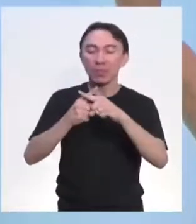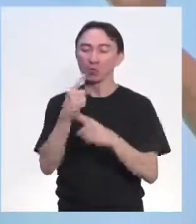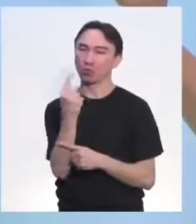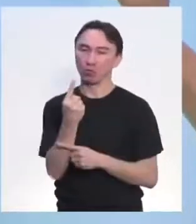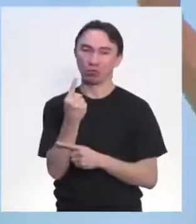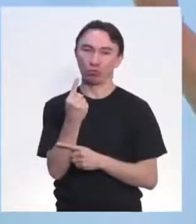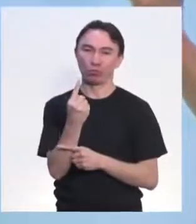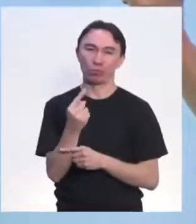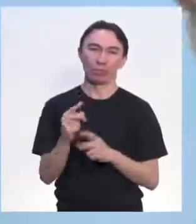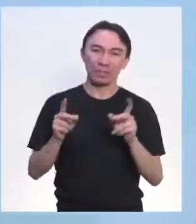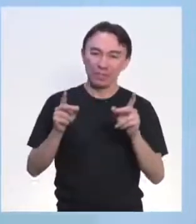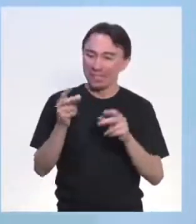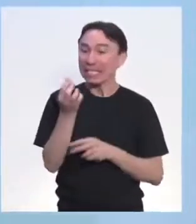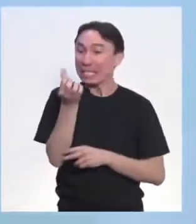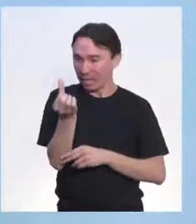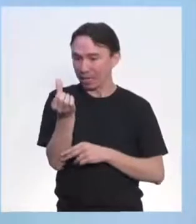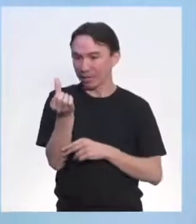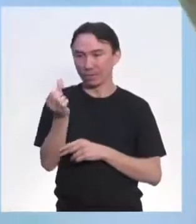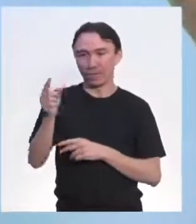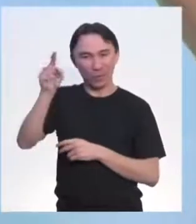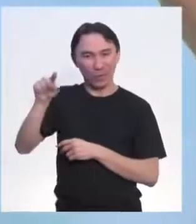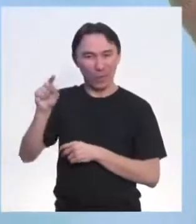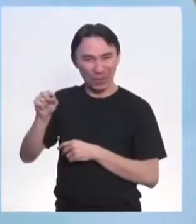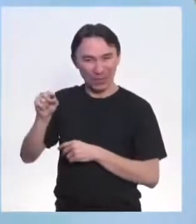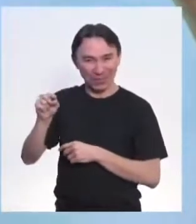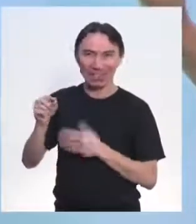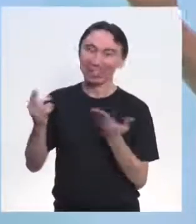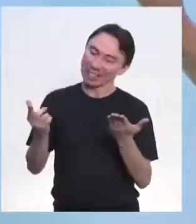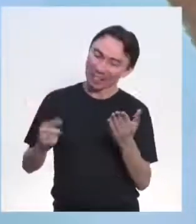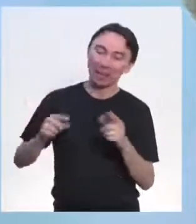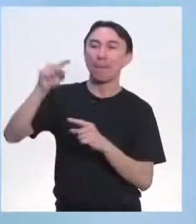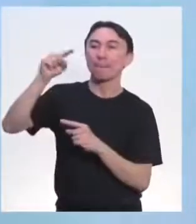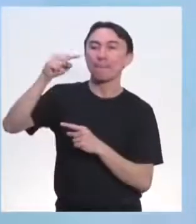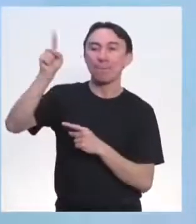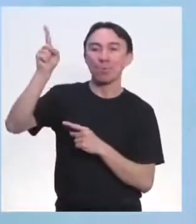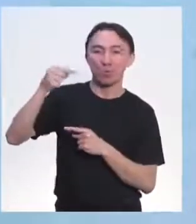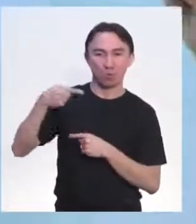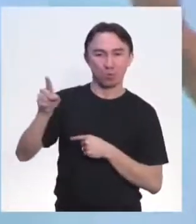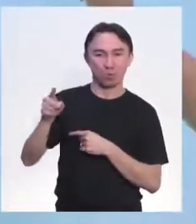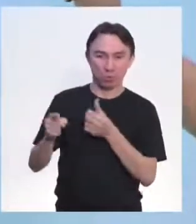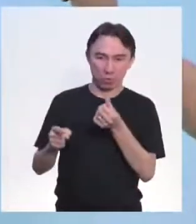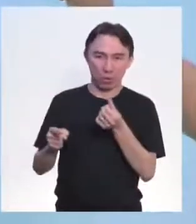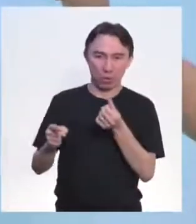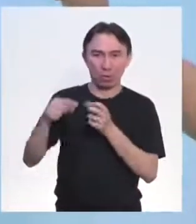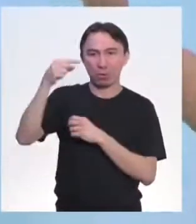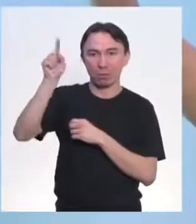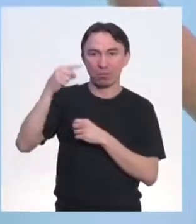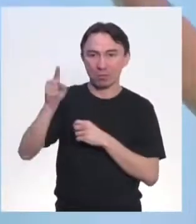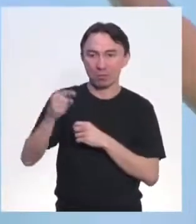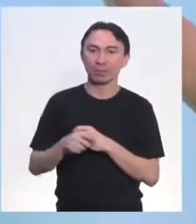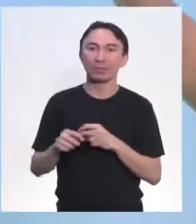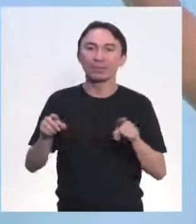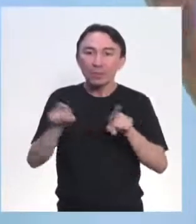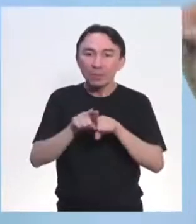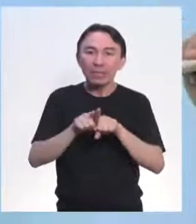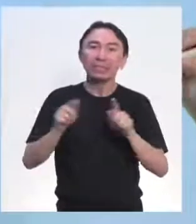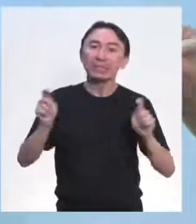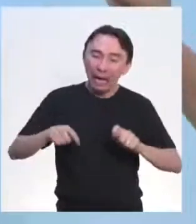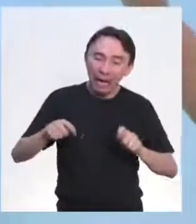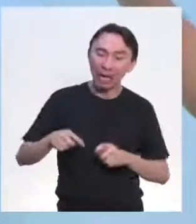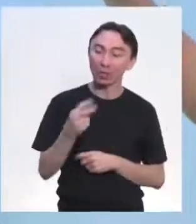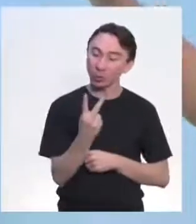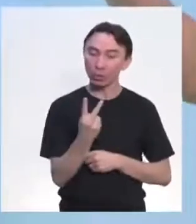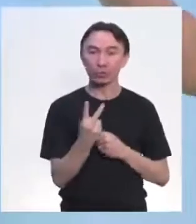1 e 6 fatorial. Então, simplifico o 6 de cima com o de baixo e também vou simplificar o 2